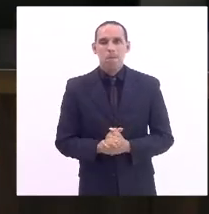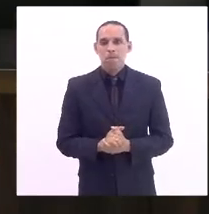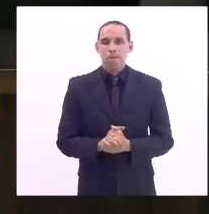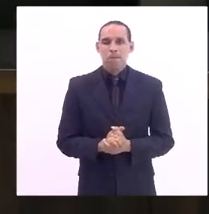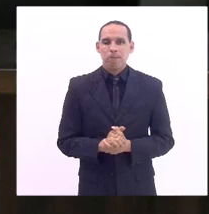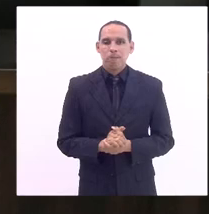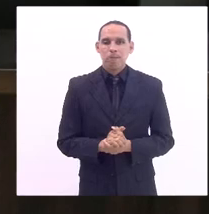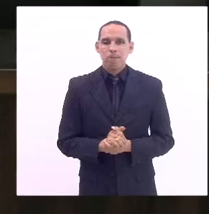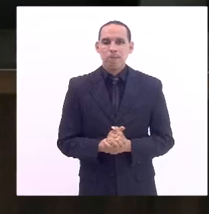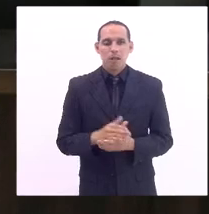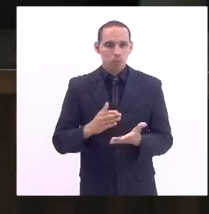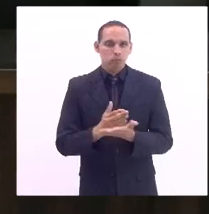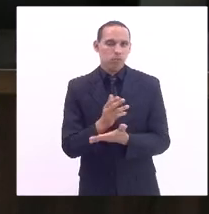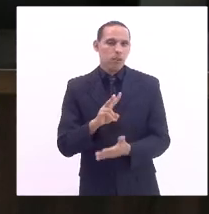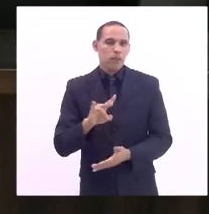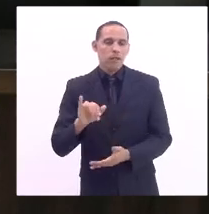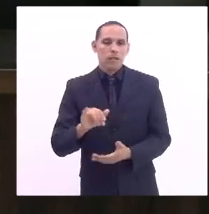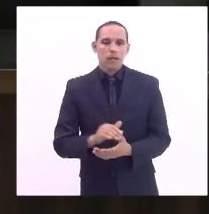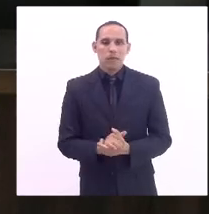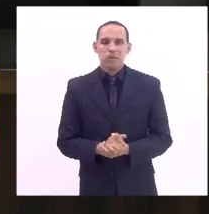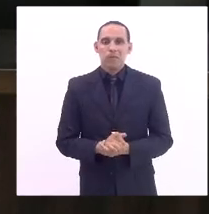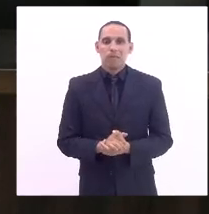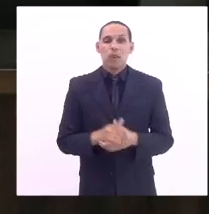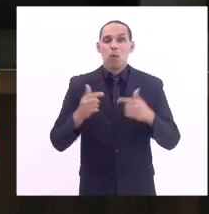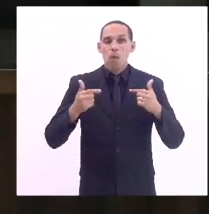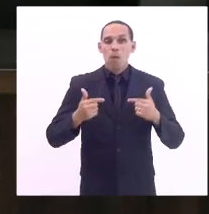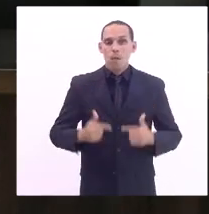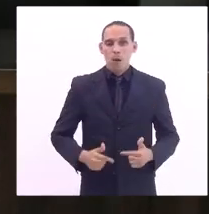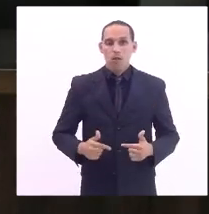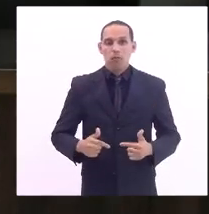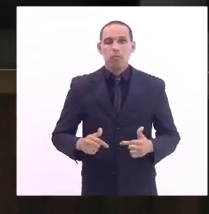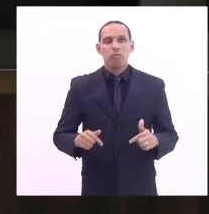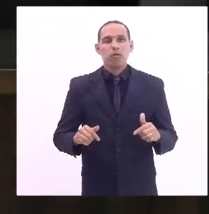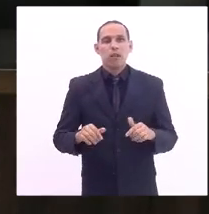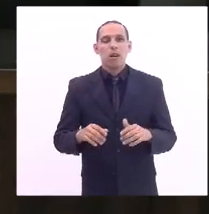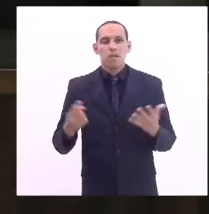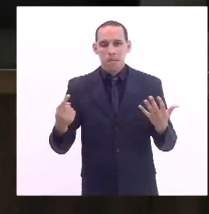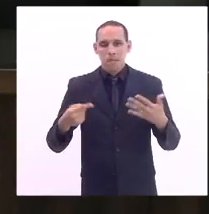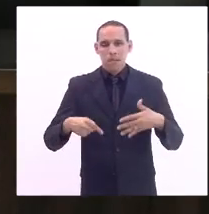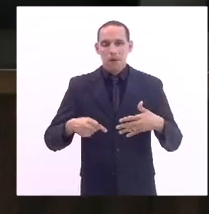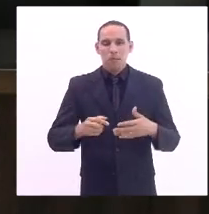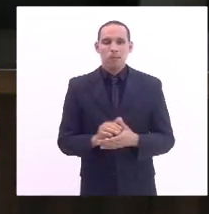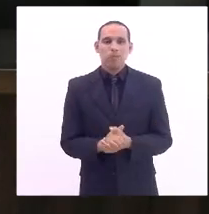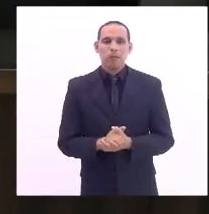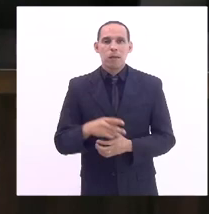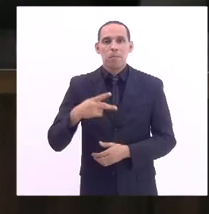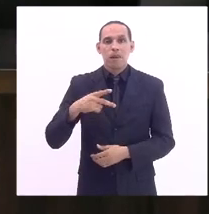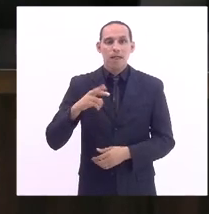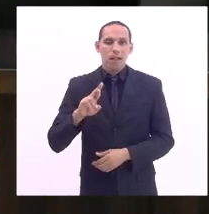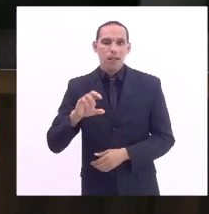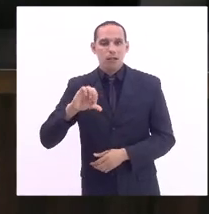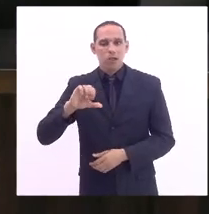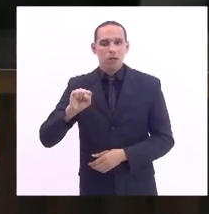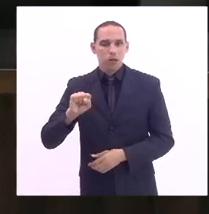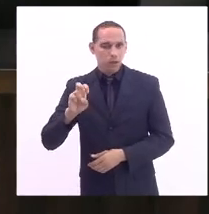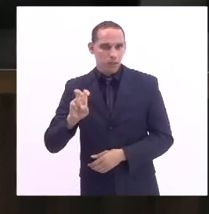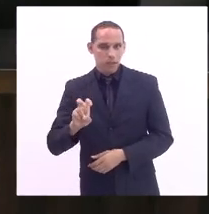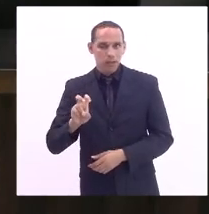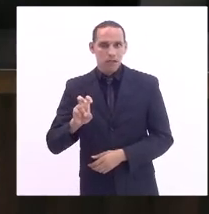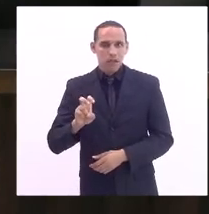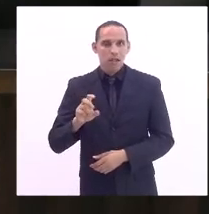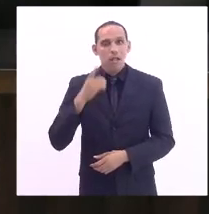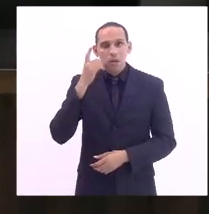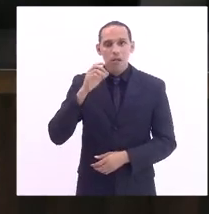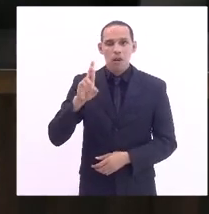Aprovado, vai a promulgação. Abstenção da bancada do pessoal, presidente. PR 985 de 22, abstenção, deputado